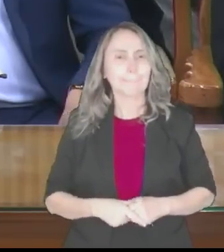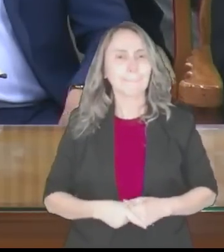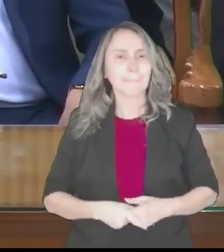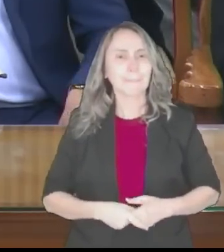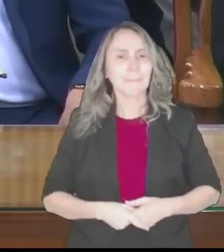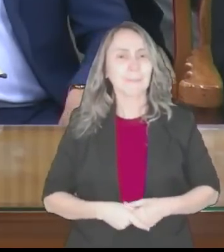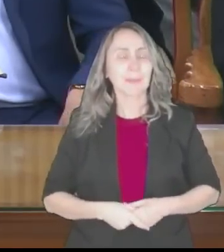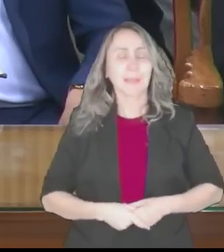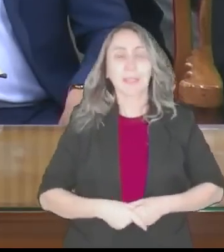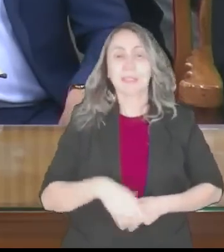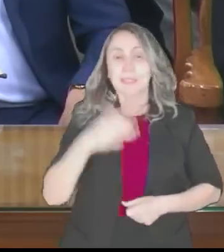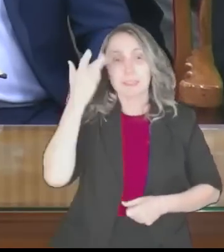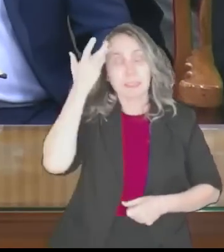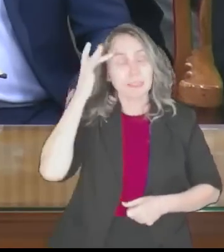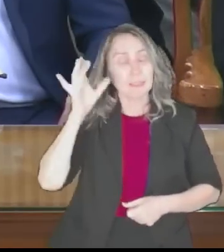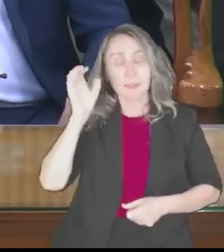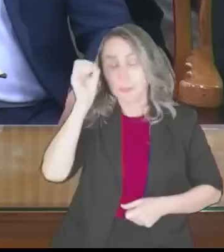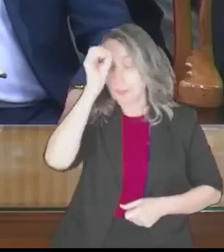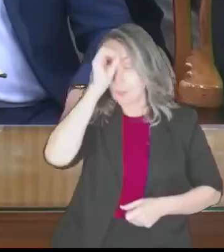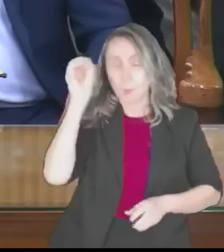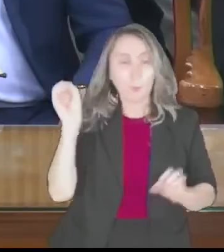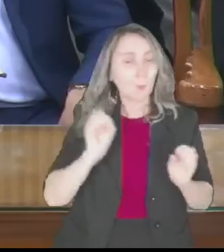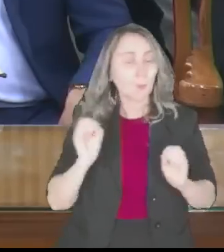Não sabe de nada.